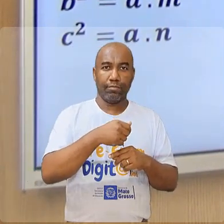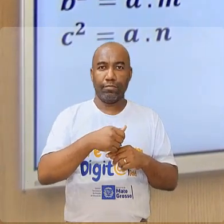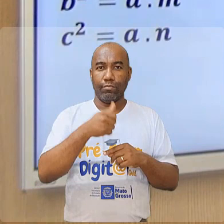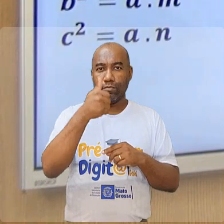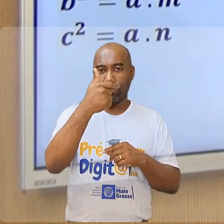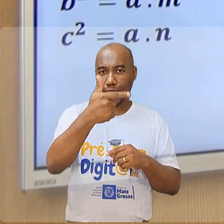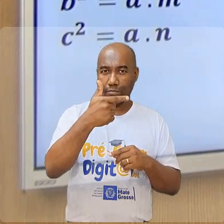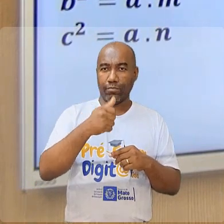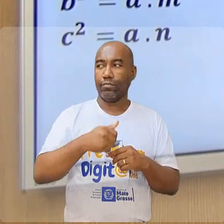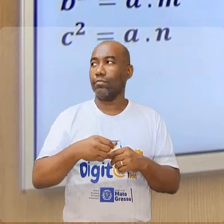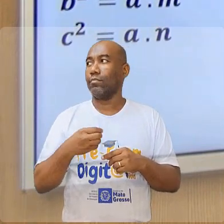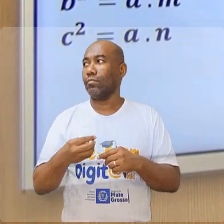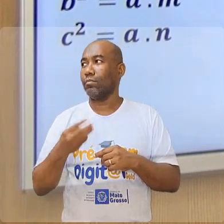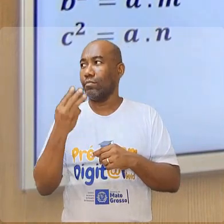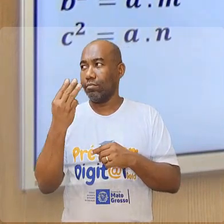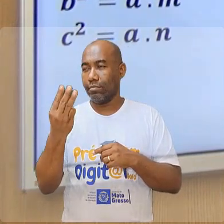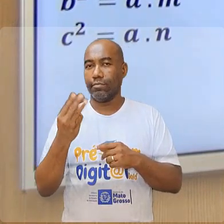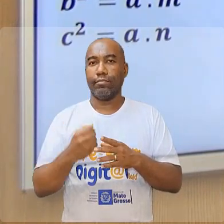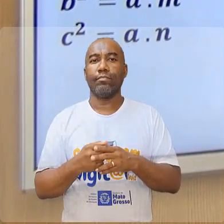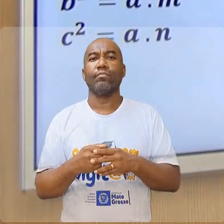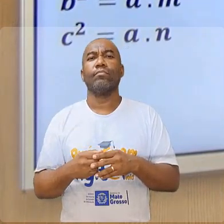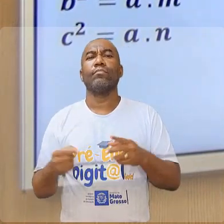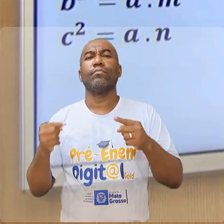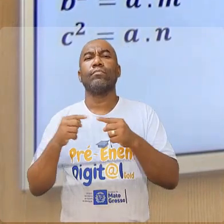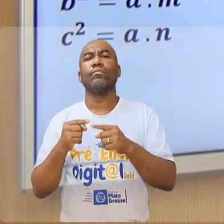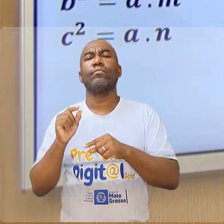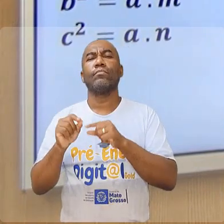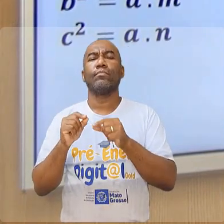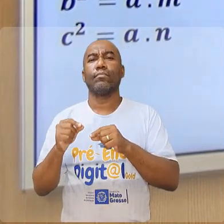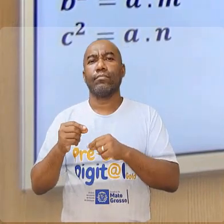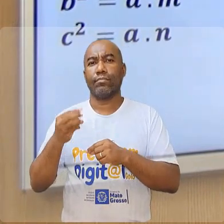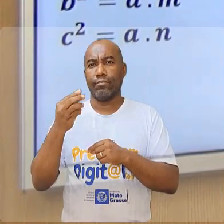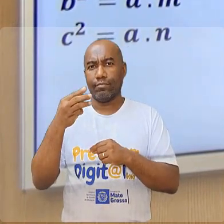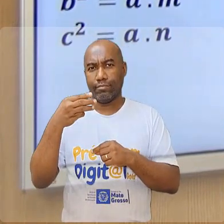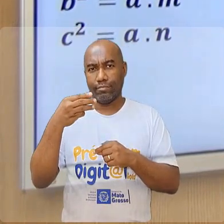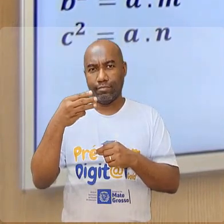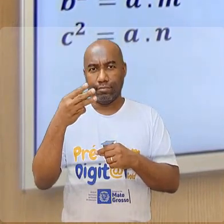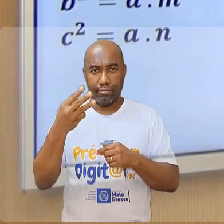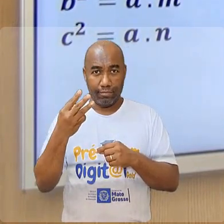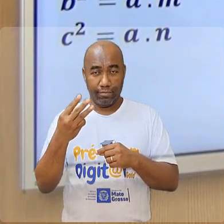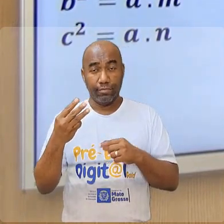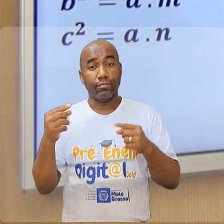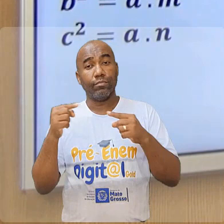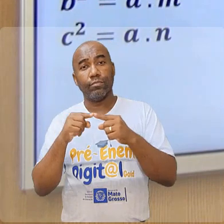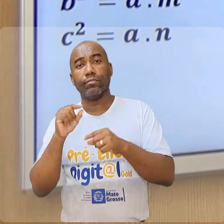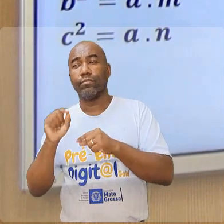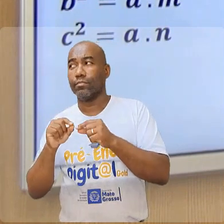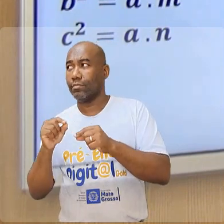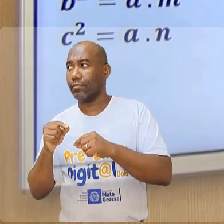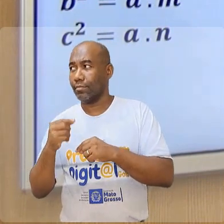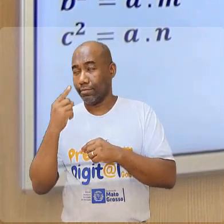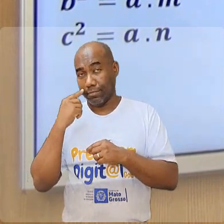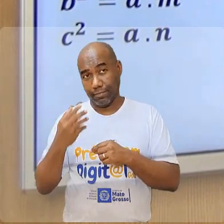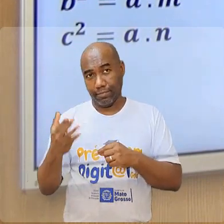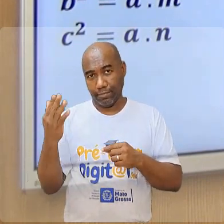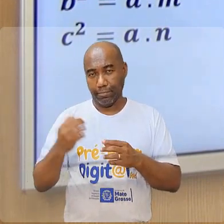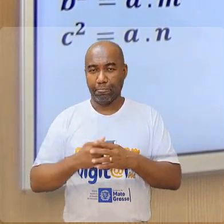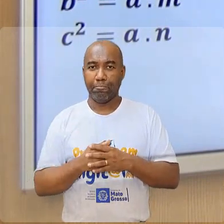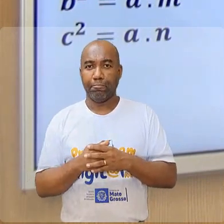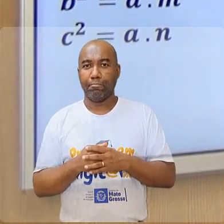comprei a relação dois agora vou comprar a relação três quem relação três o triângulo médico e o triângulo pequeno beleza